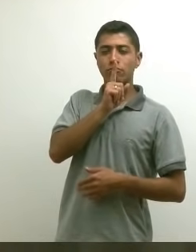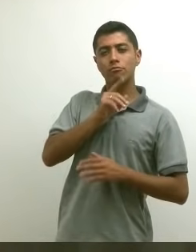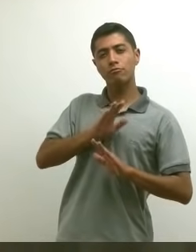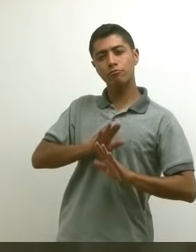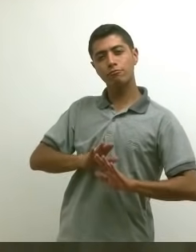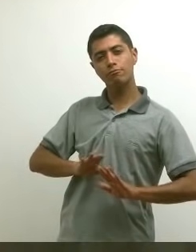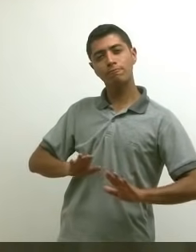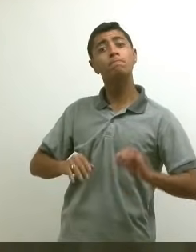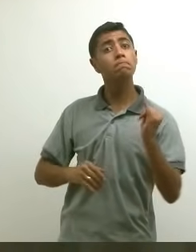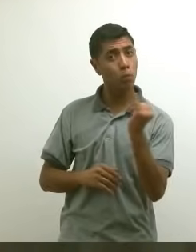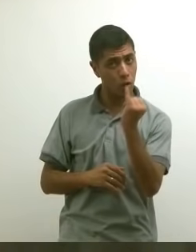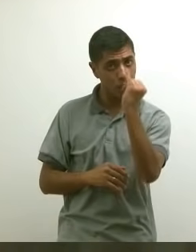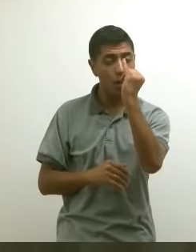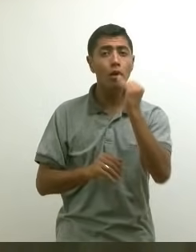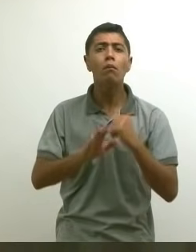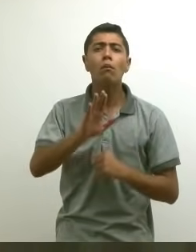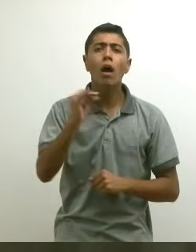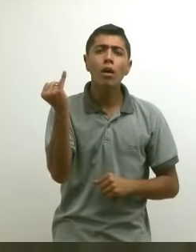diálogo